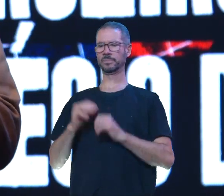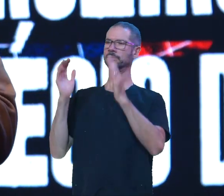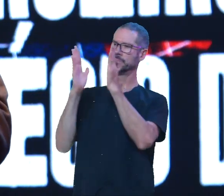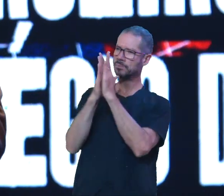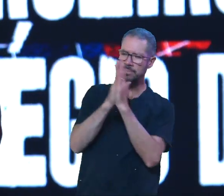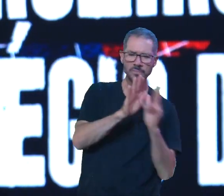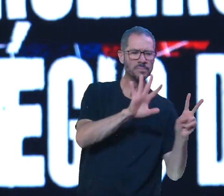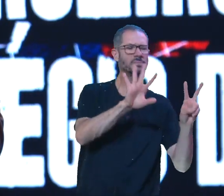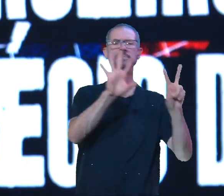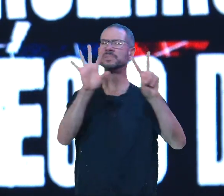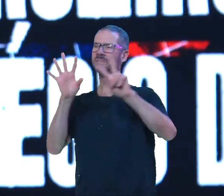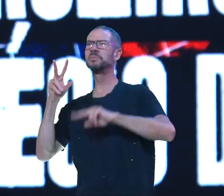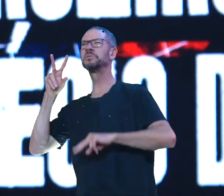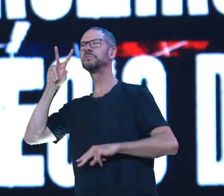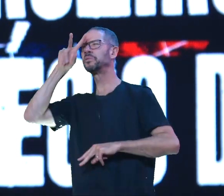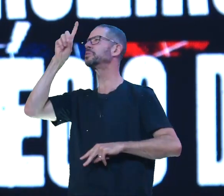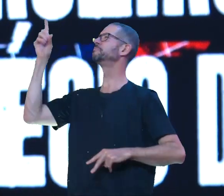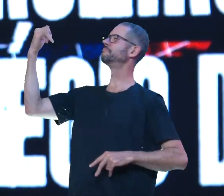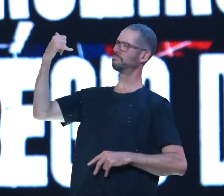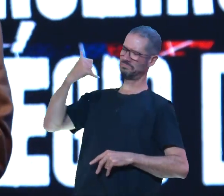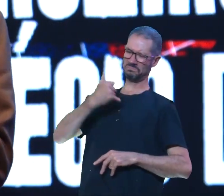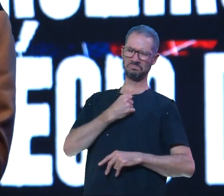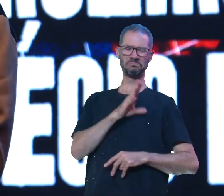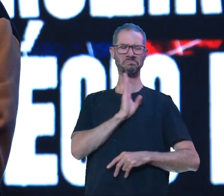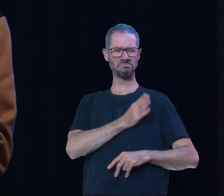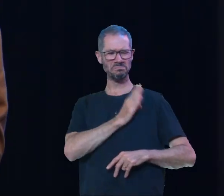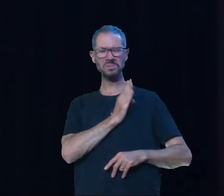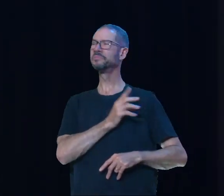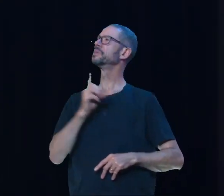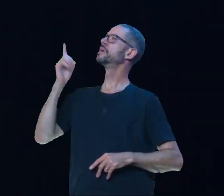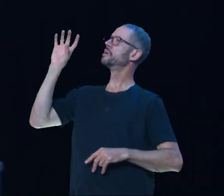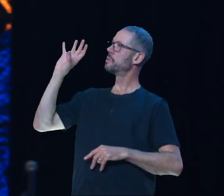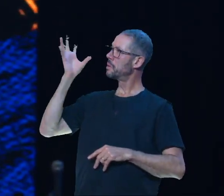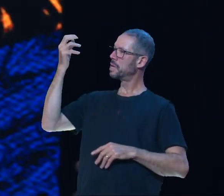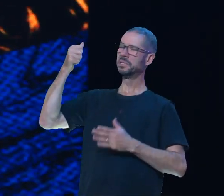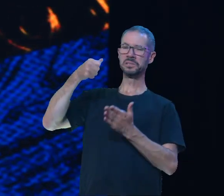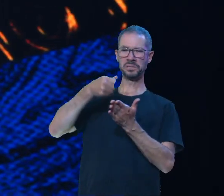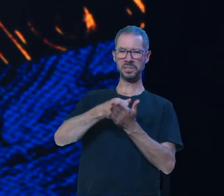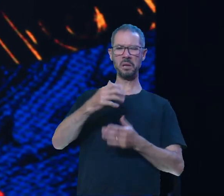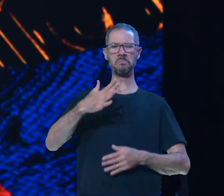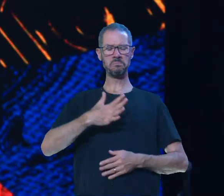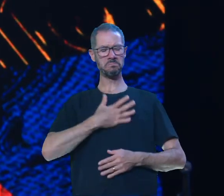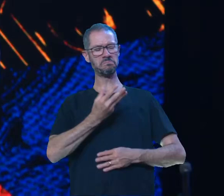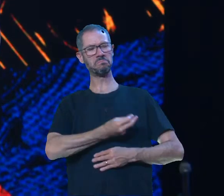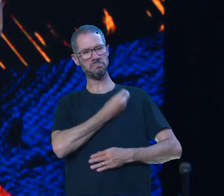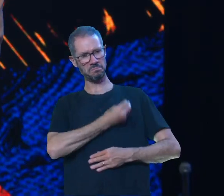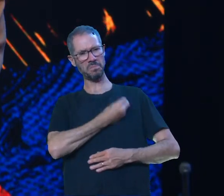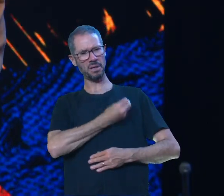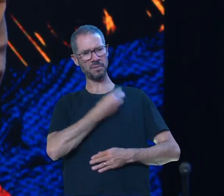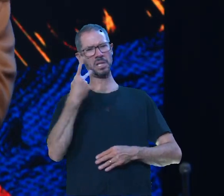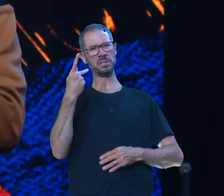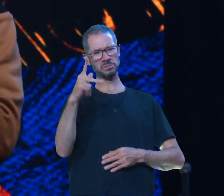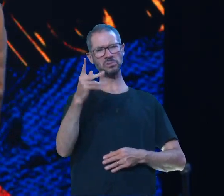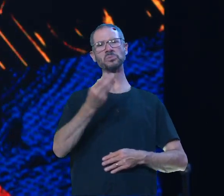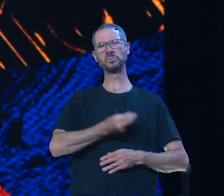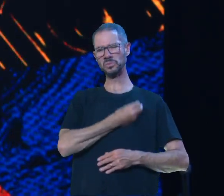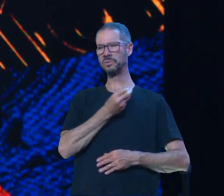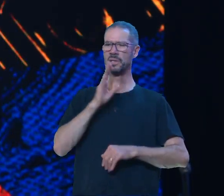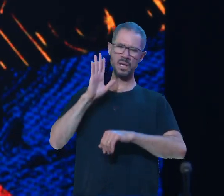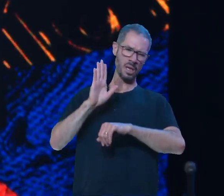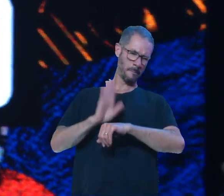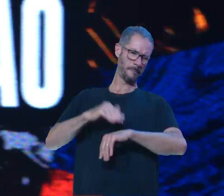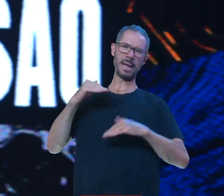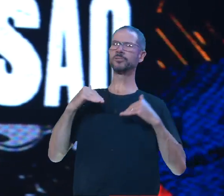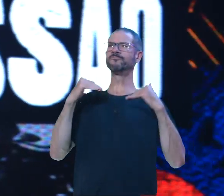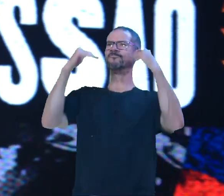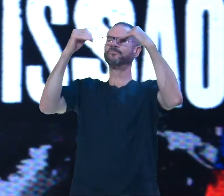essa semana e uma das coisas que Deus falou muito forte no meu coração é que aquilo que Deus quer realizar através da minha vida e da tua vida é maior